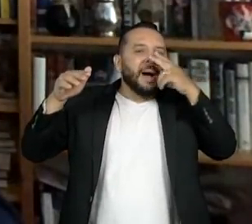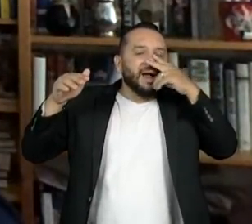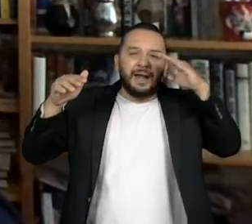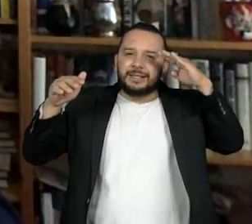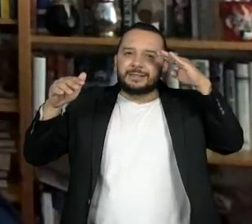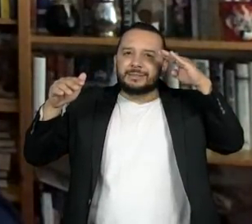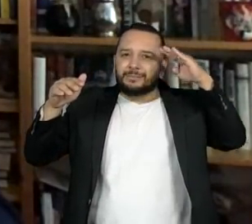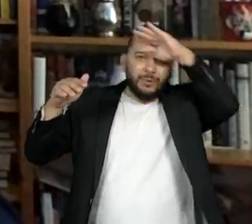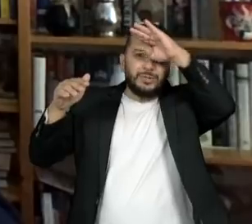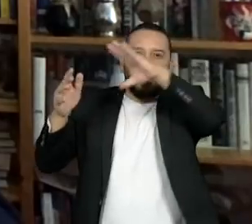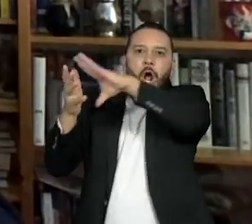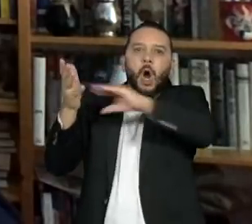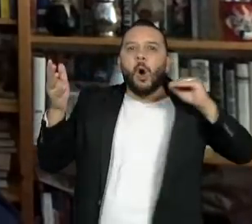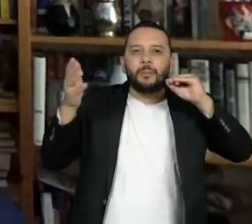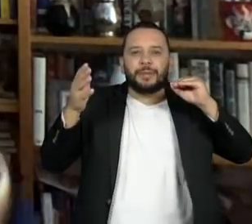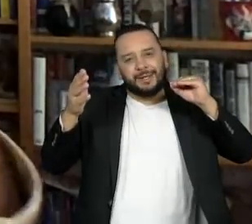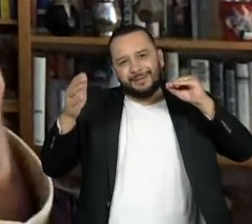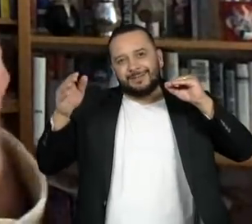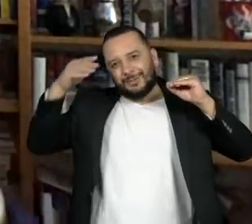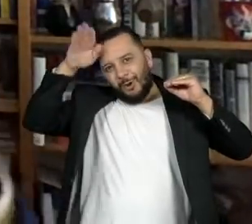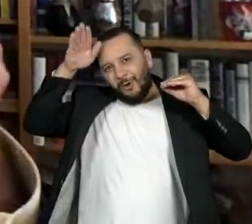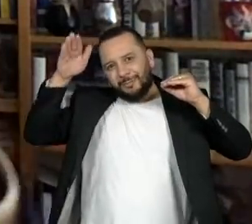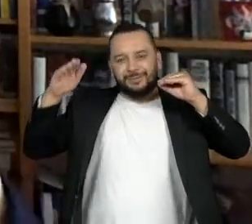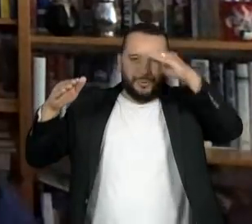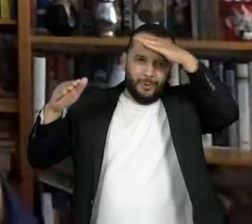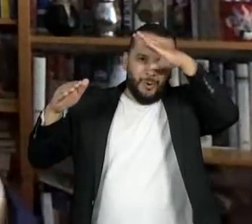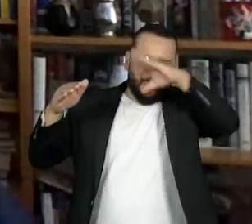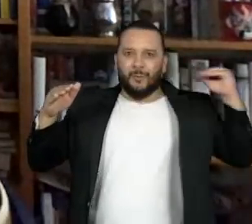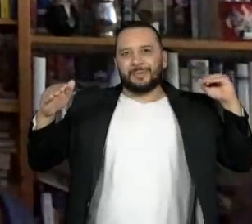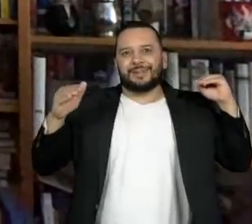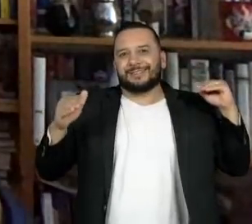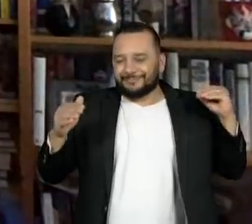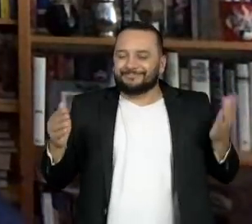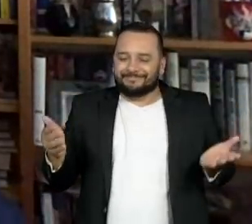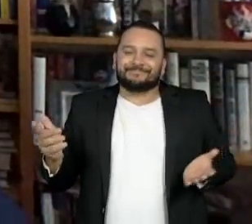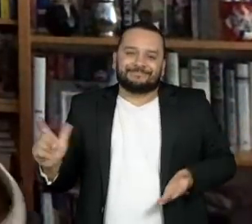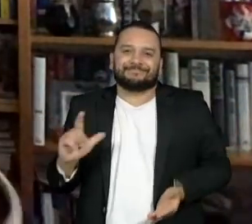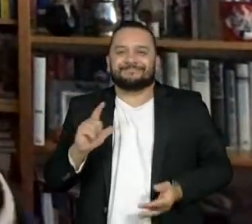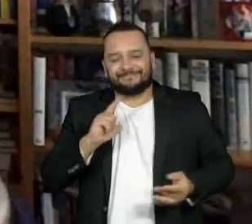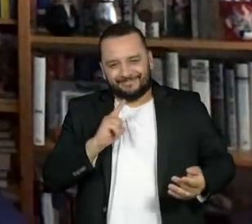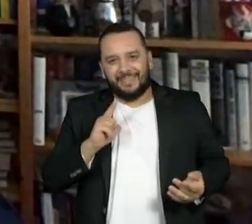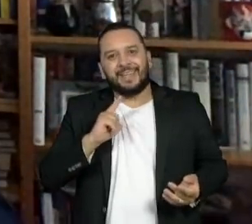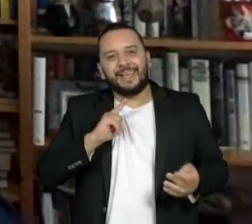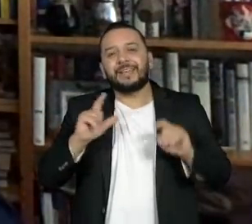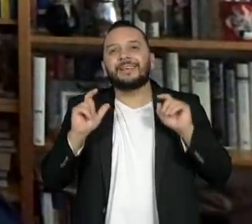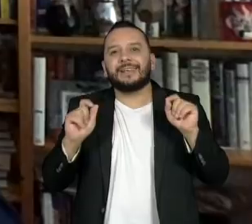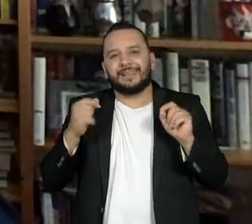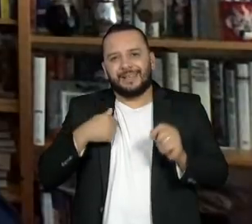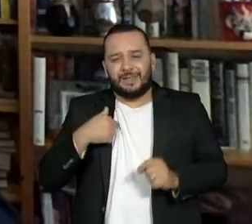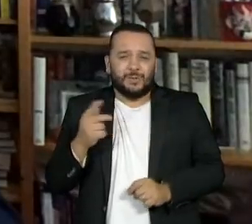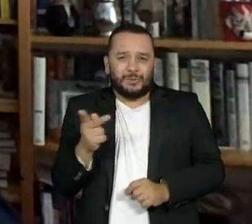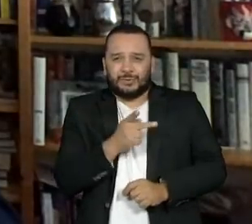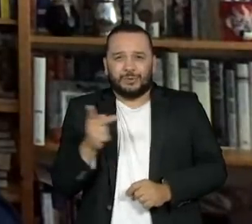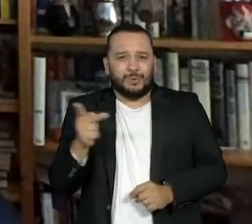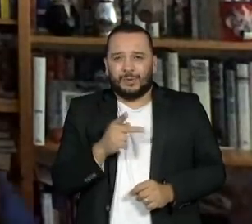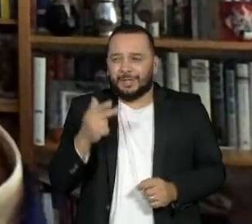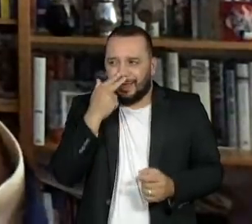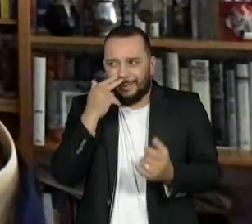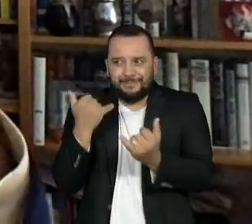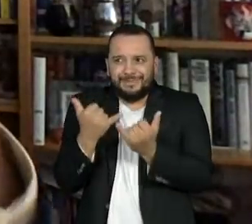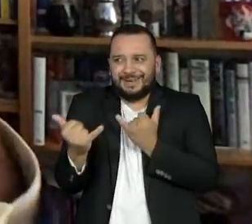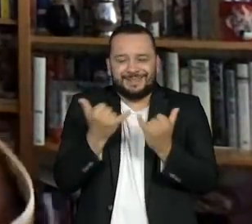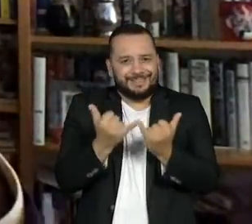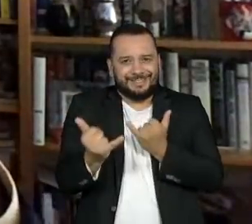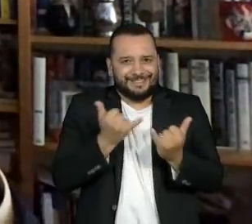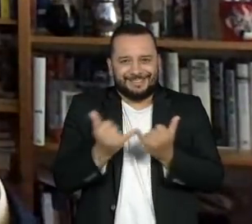Trump. Então, realmente há uma coincidência enorme entre eles.